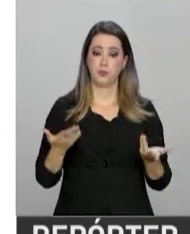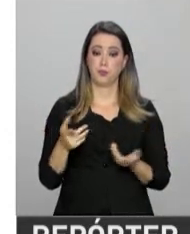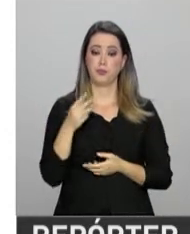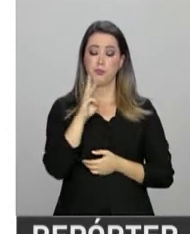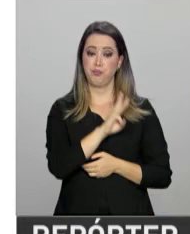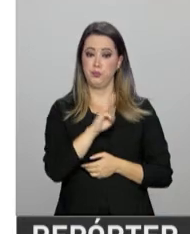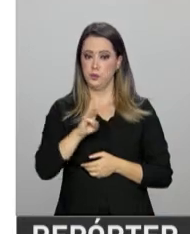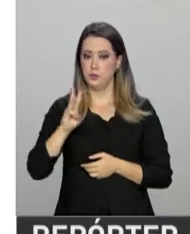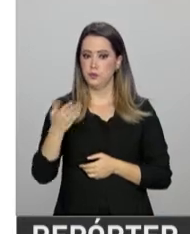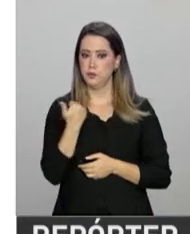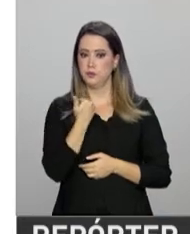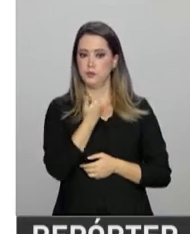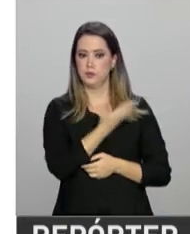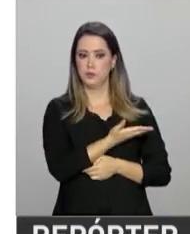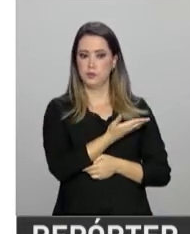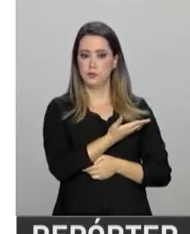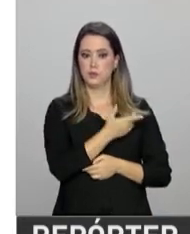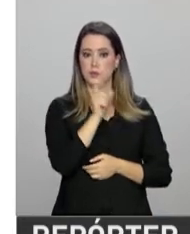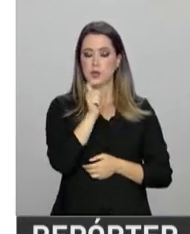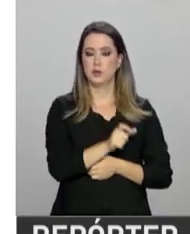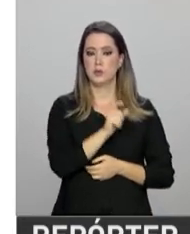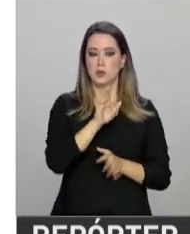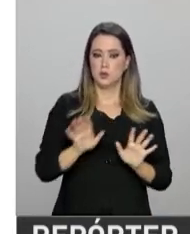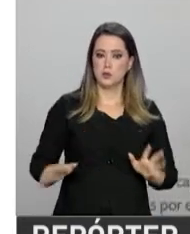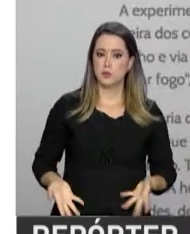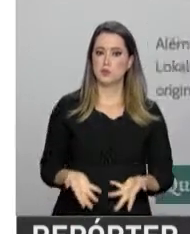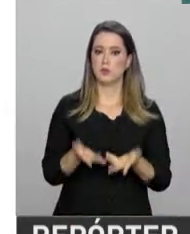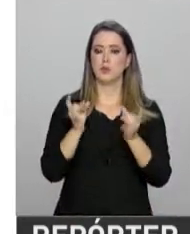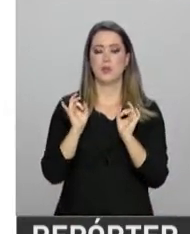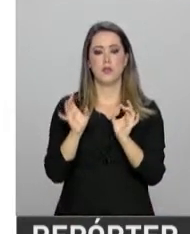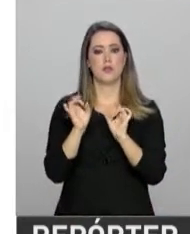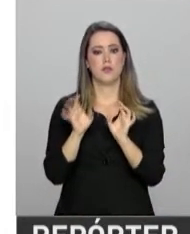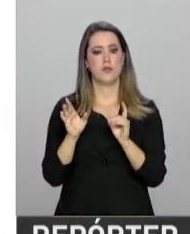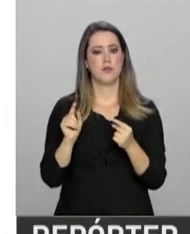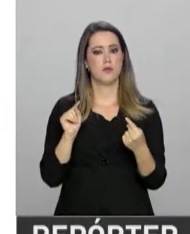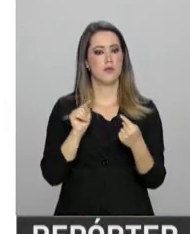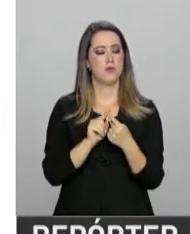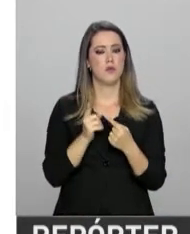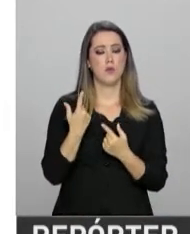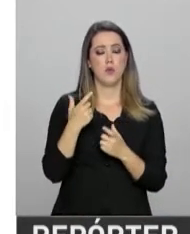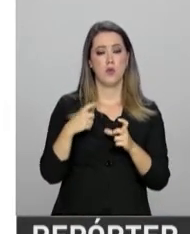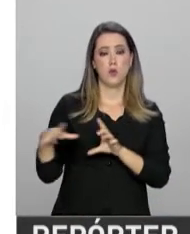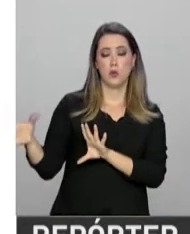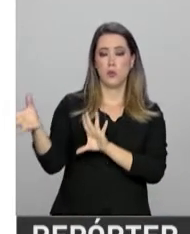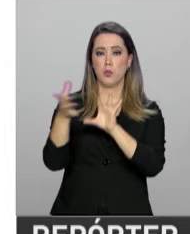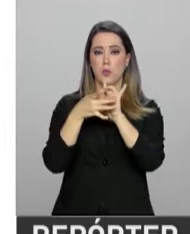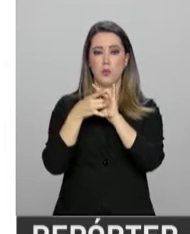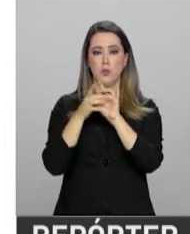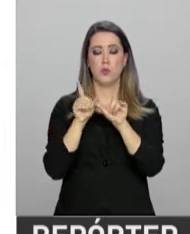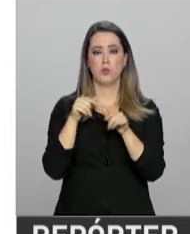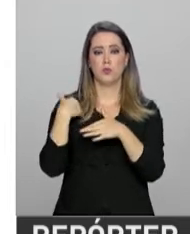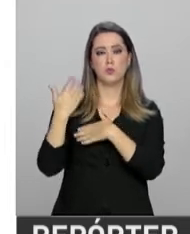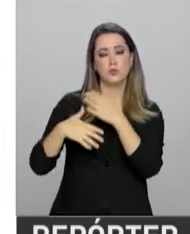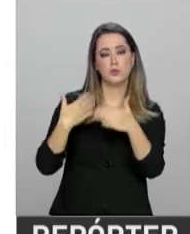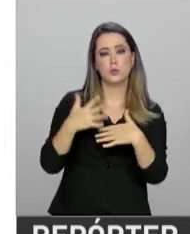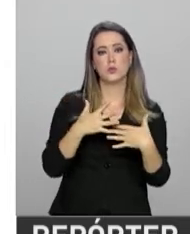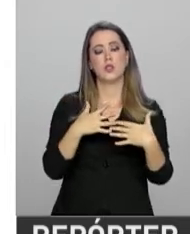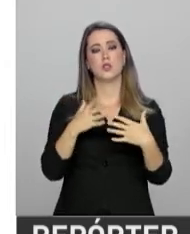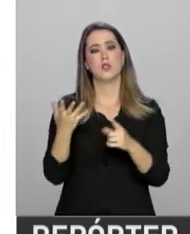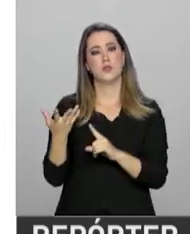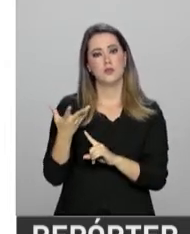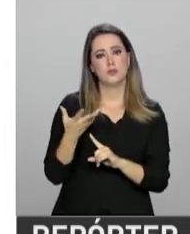portal os mestres artesãos promovem a venda direta dos produtos numa aliança entre a tradição do artesanato